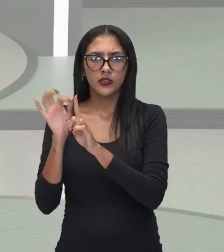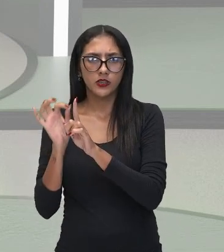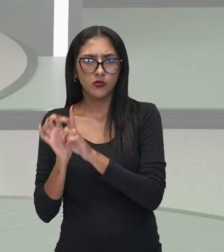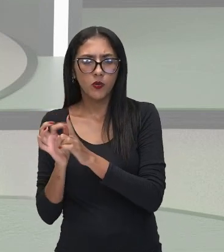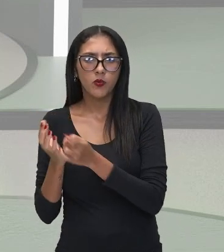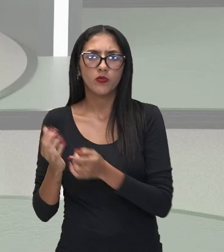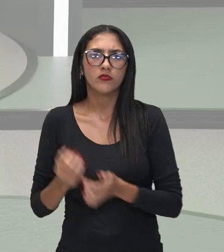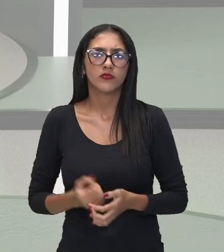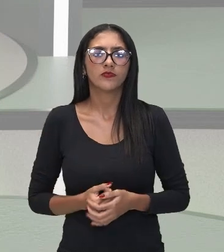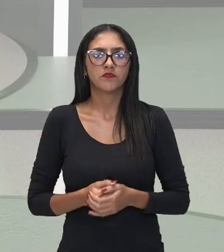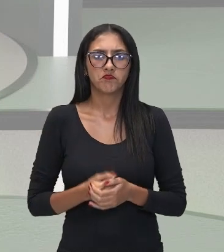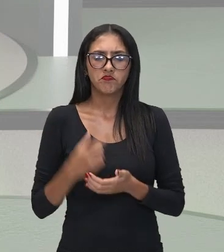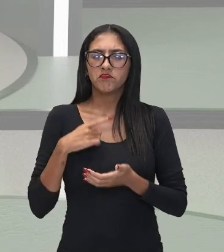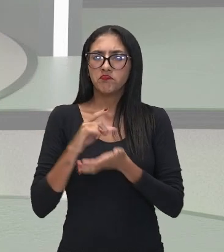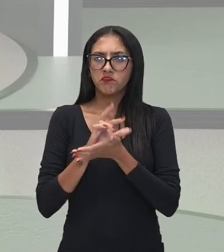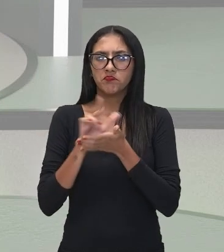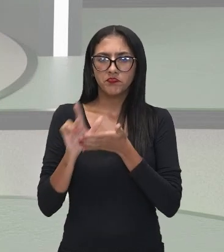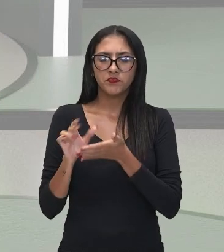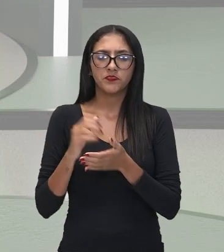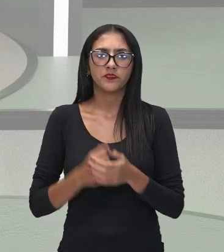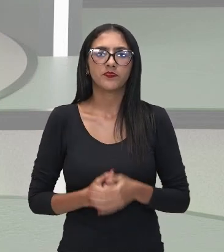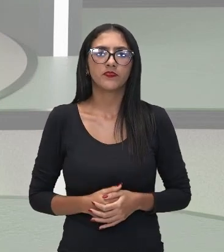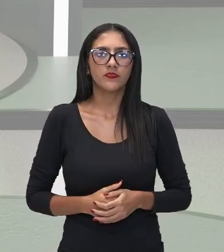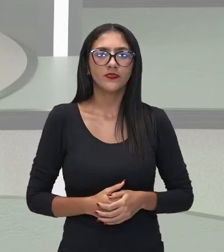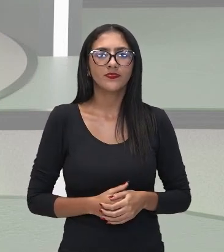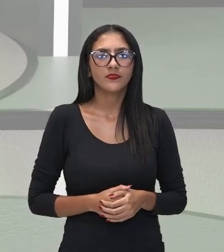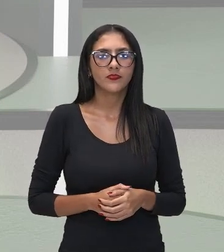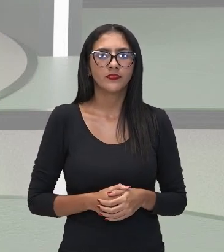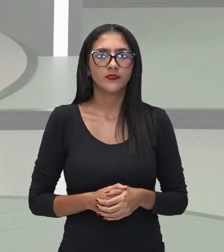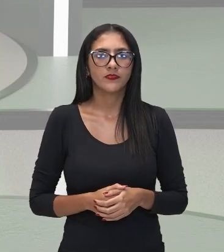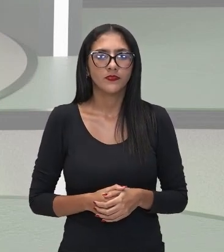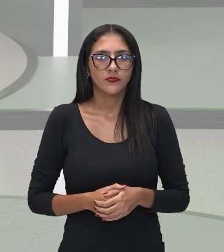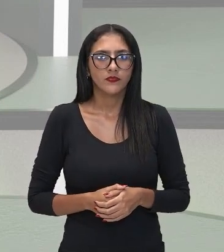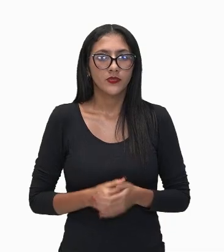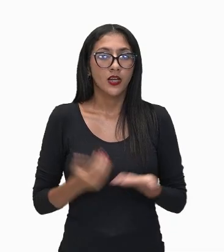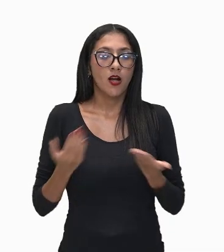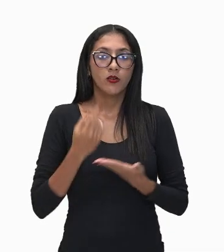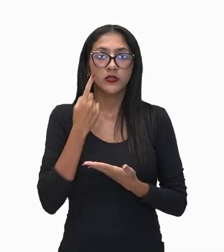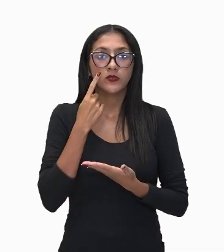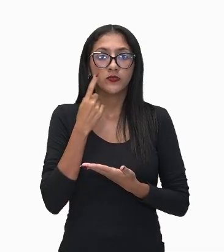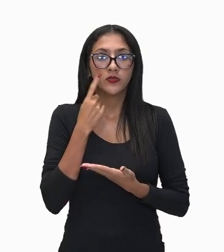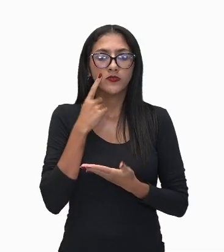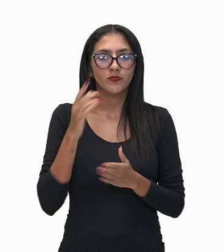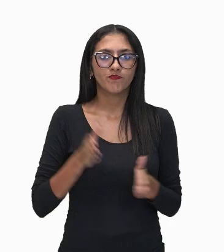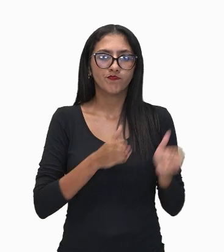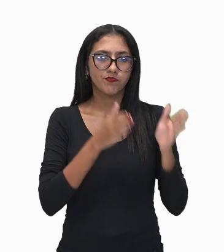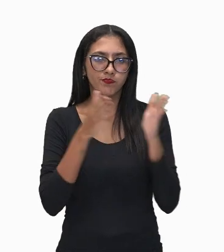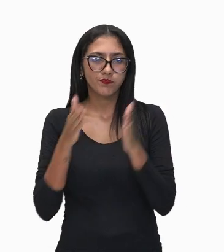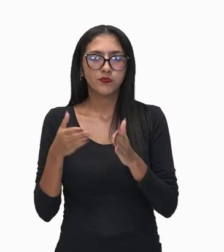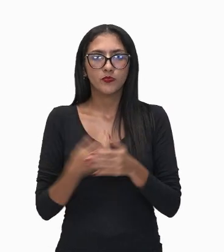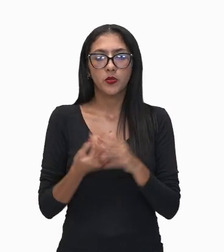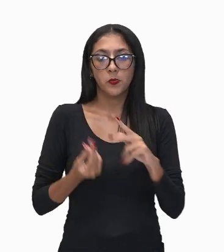azeitonas, ok? E agora nós vamos falar das proteínas.